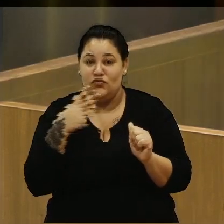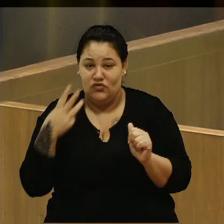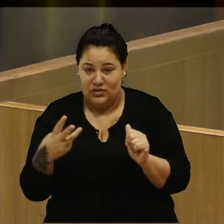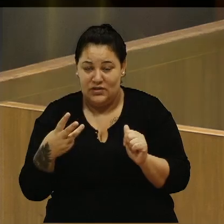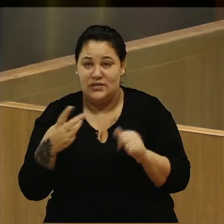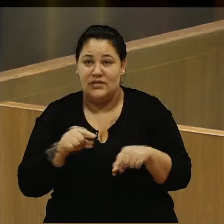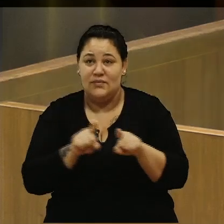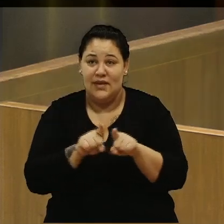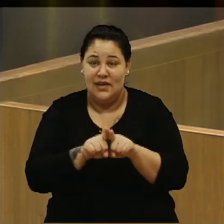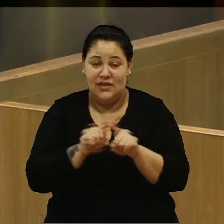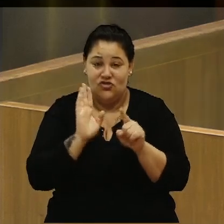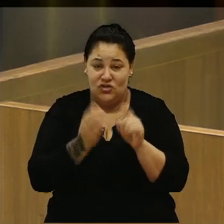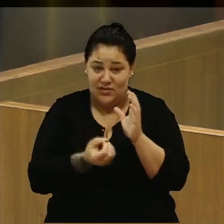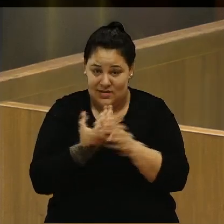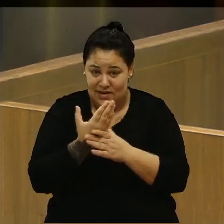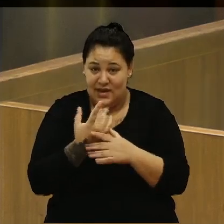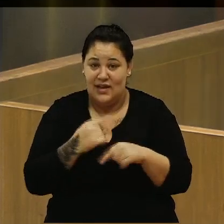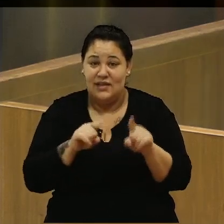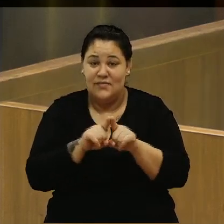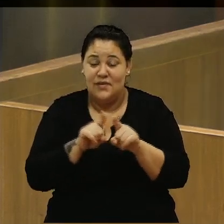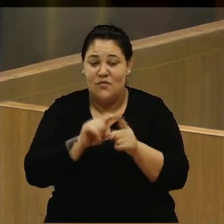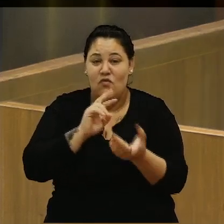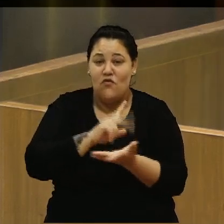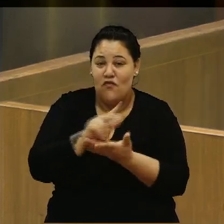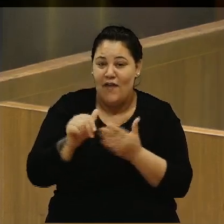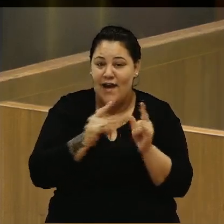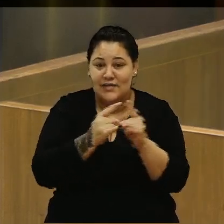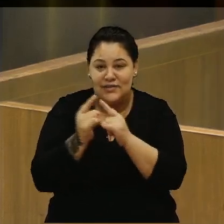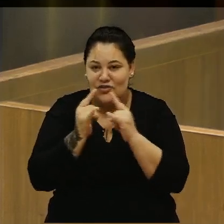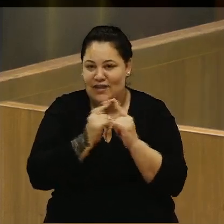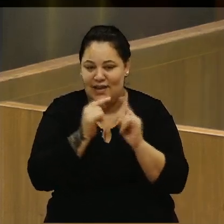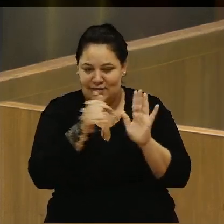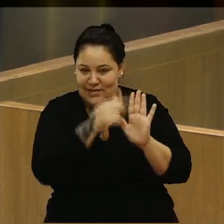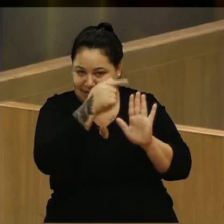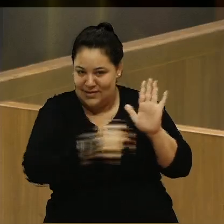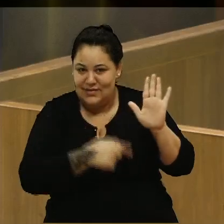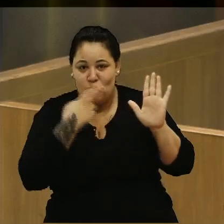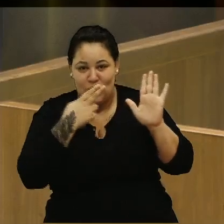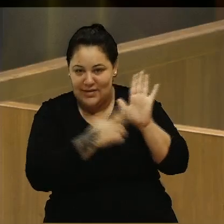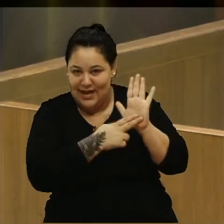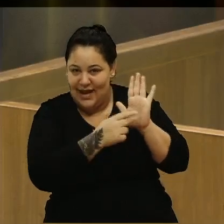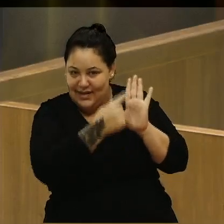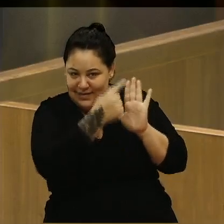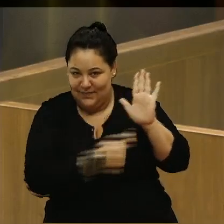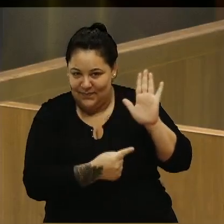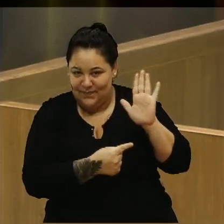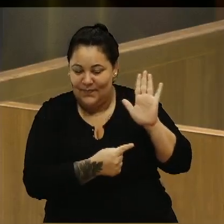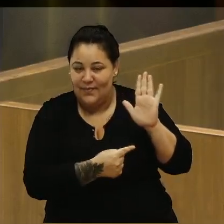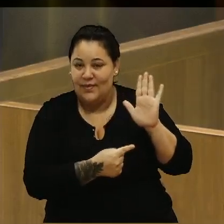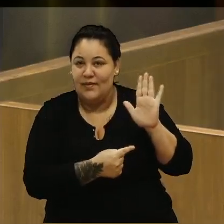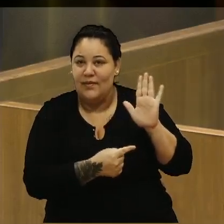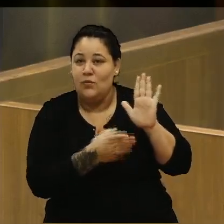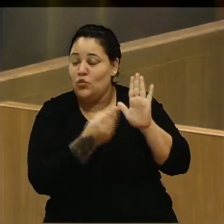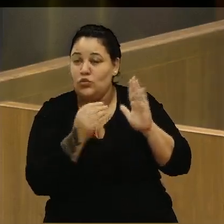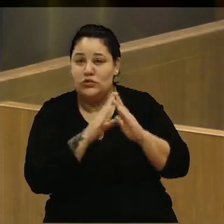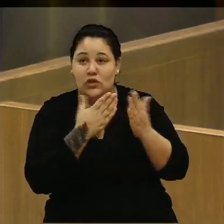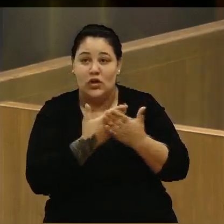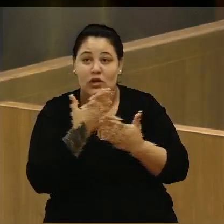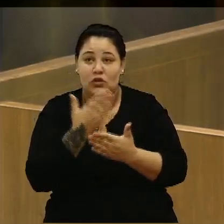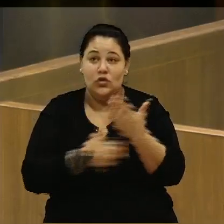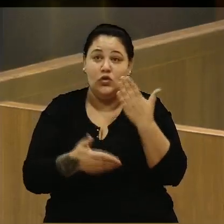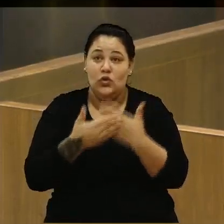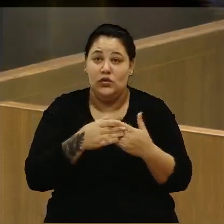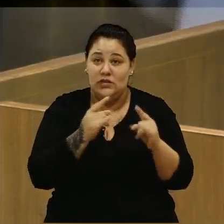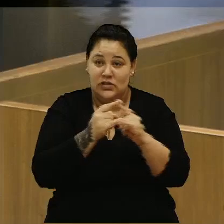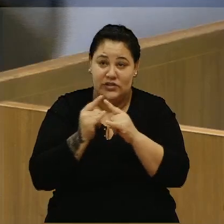2023 e que foi elaborada por várias entidades escolares, todas as entidades